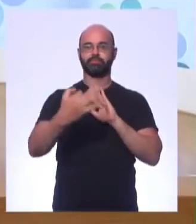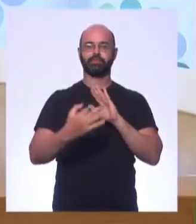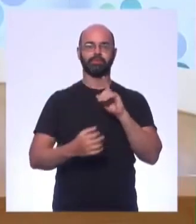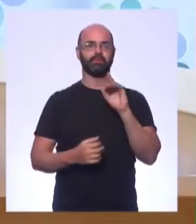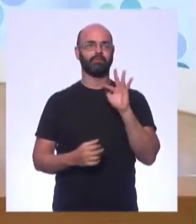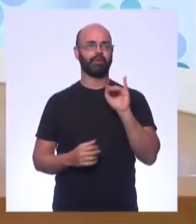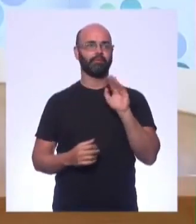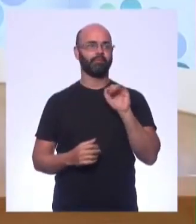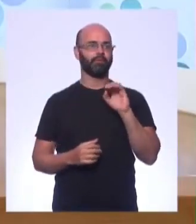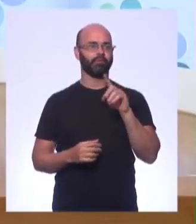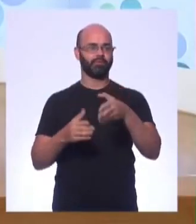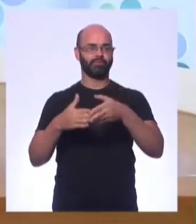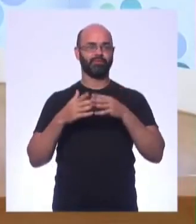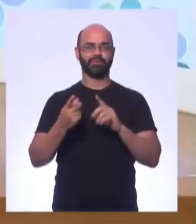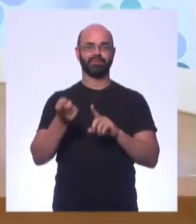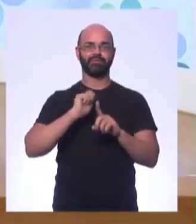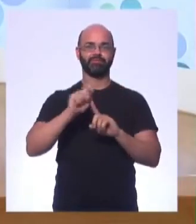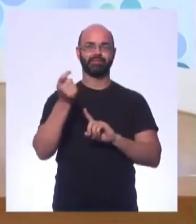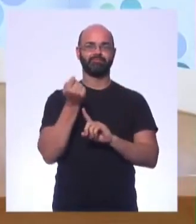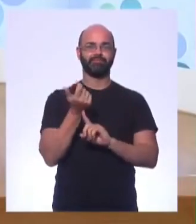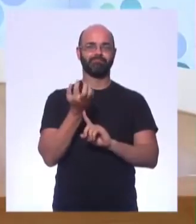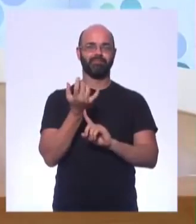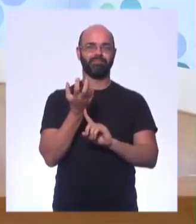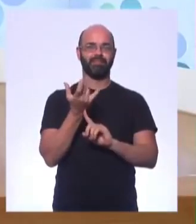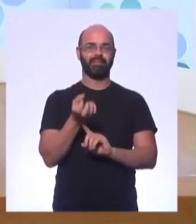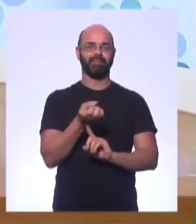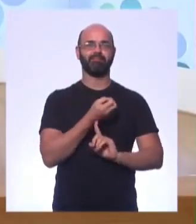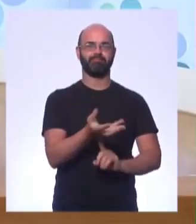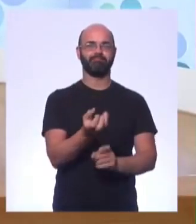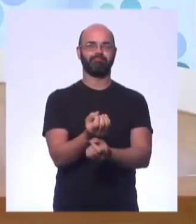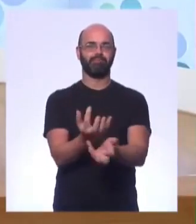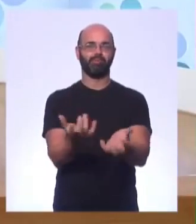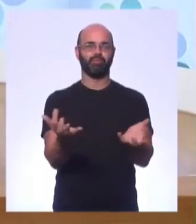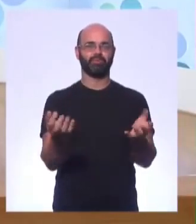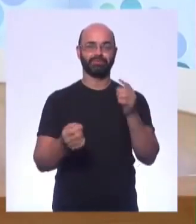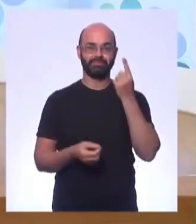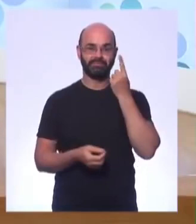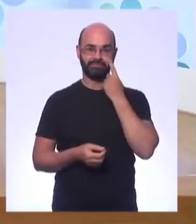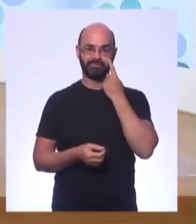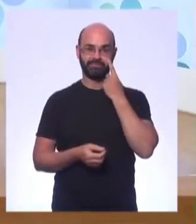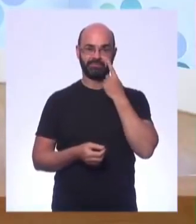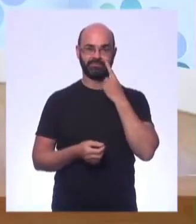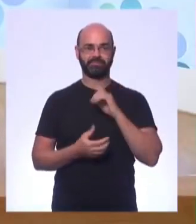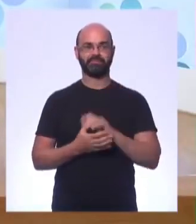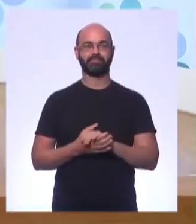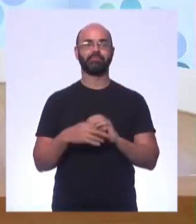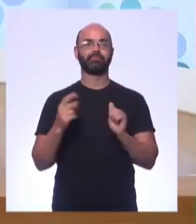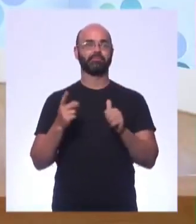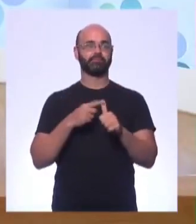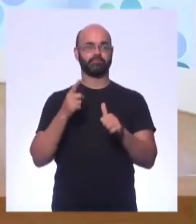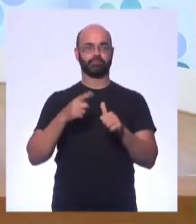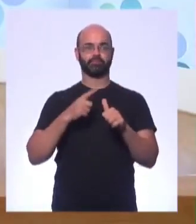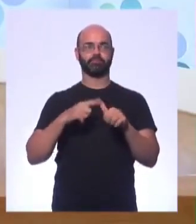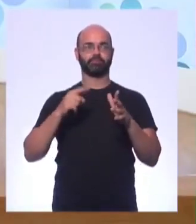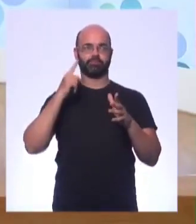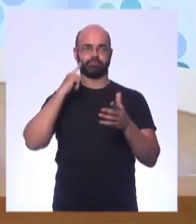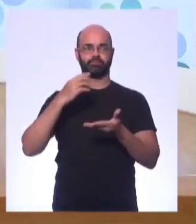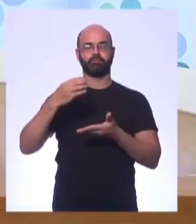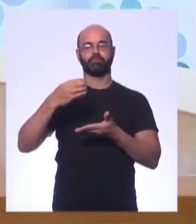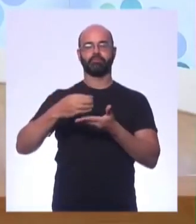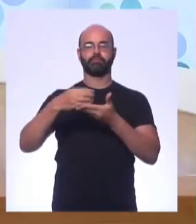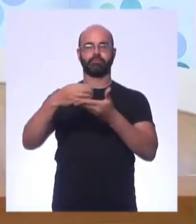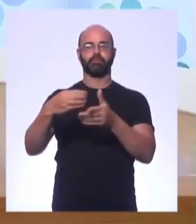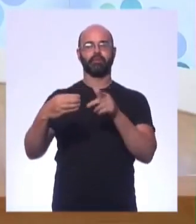aqui colocar fogo. Tocar fogo. Isso, toca fogo aí pra gente ver. Inicialmente a gente verificou a temperatura dessa amostra de água. A gente tem uma amostra